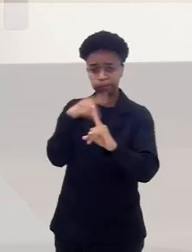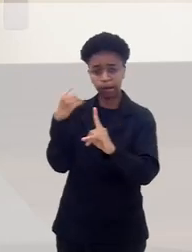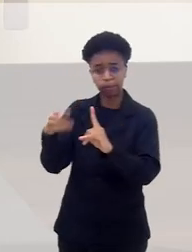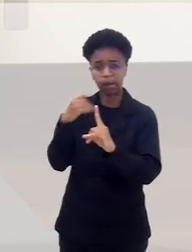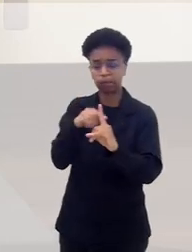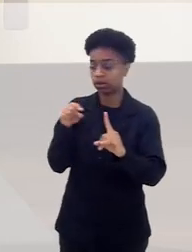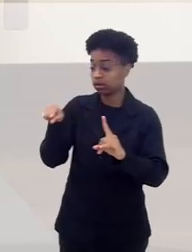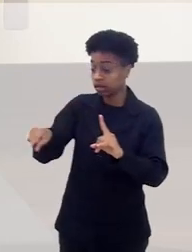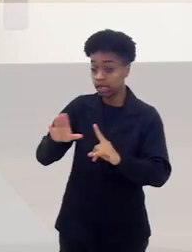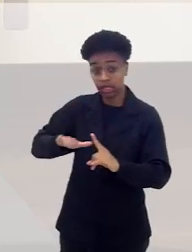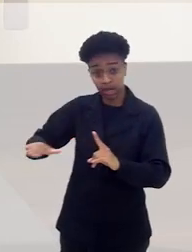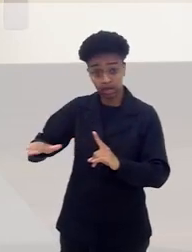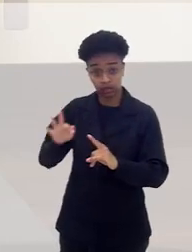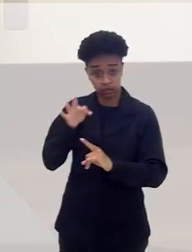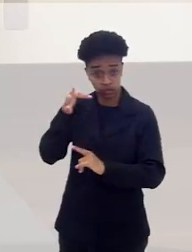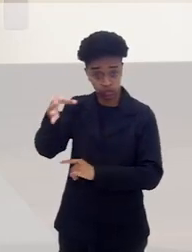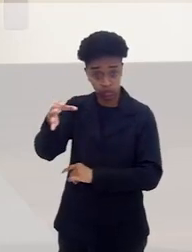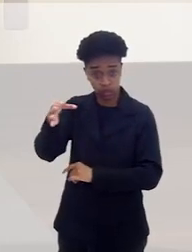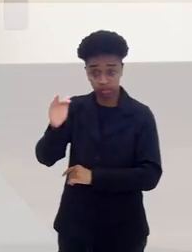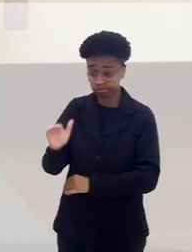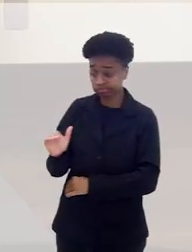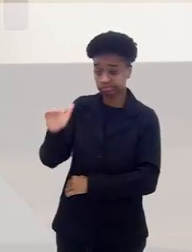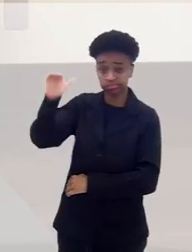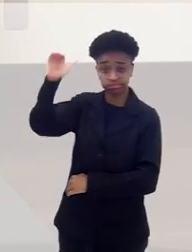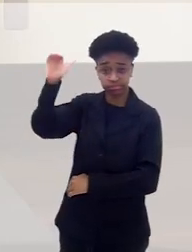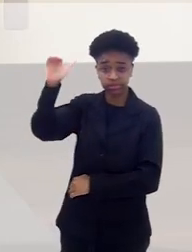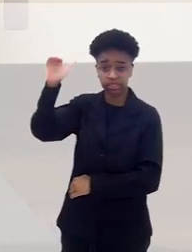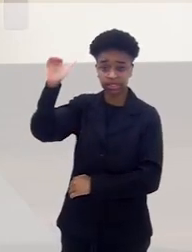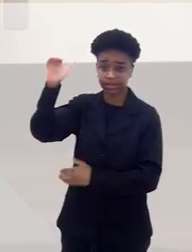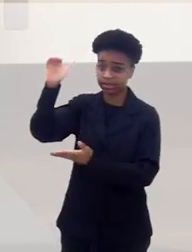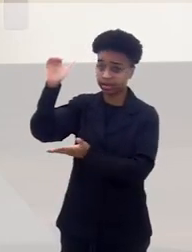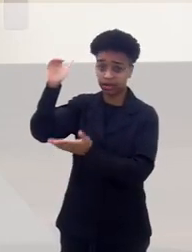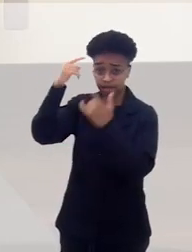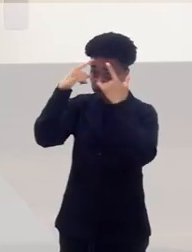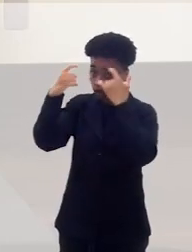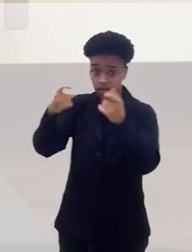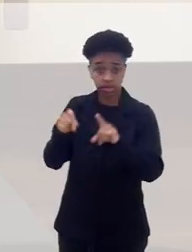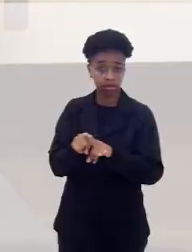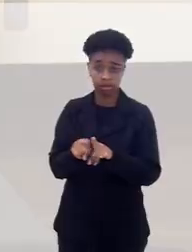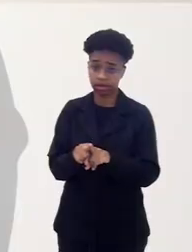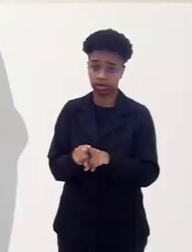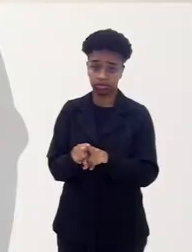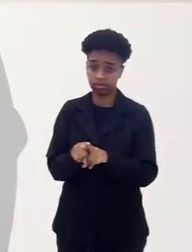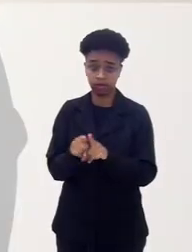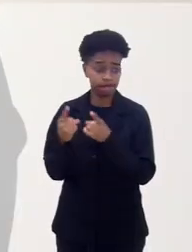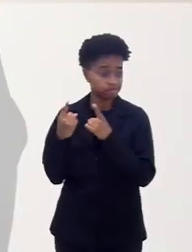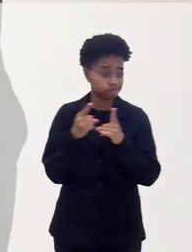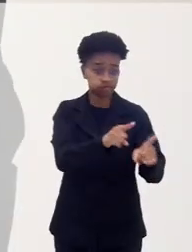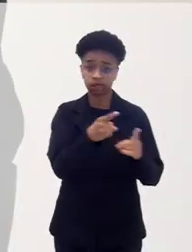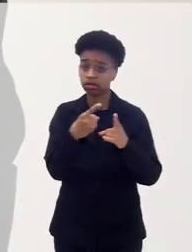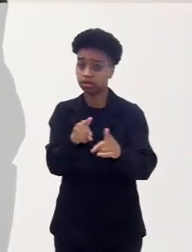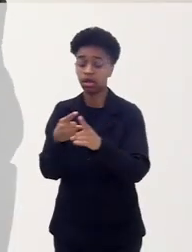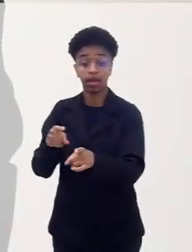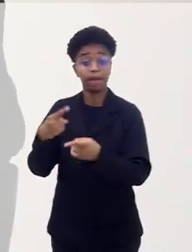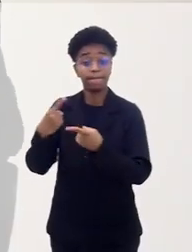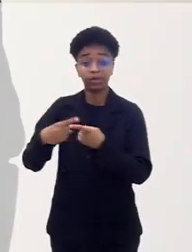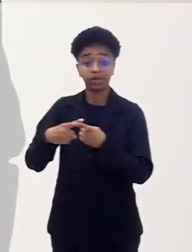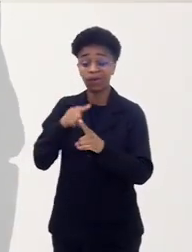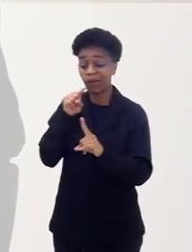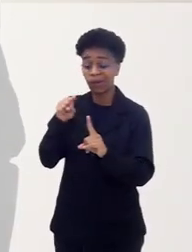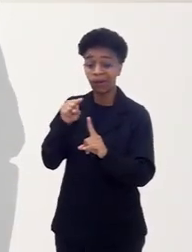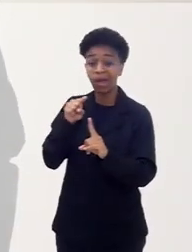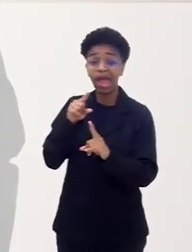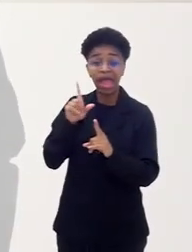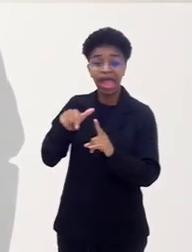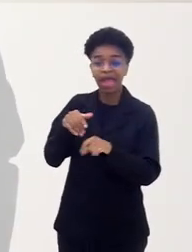essa criança se transformará em um adulto violador de direitos porque essa é a